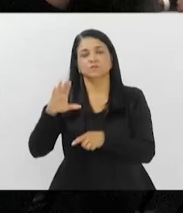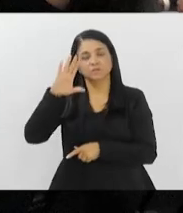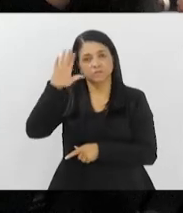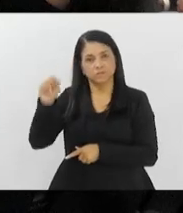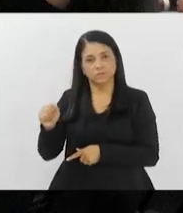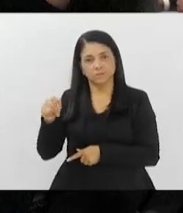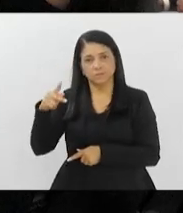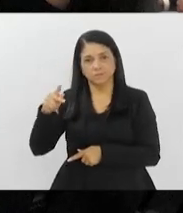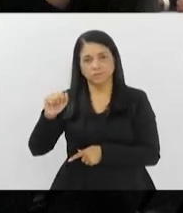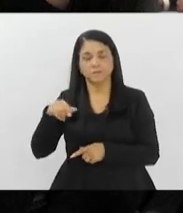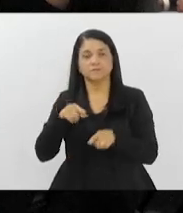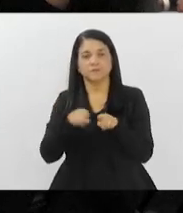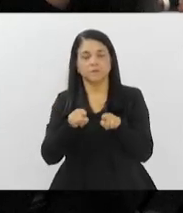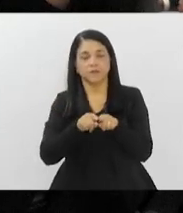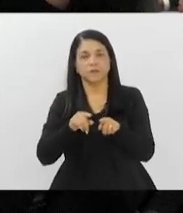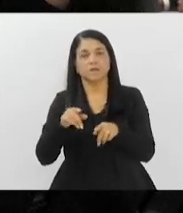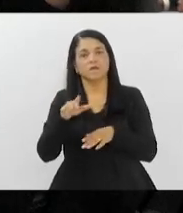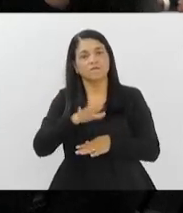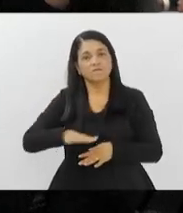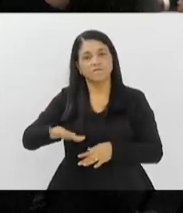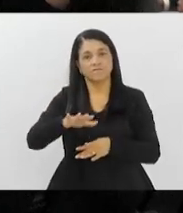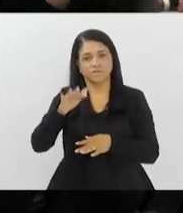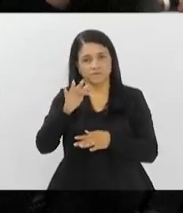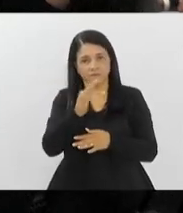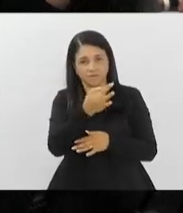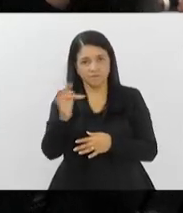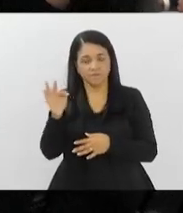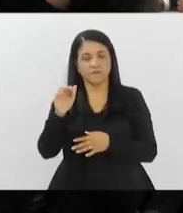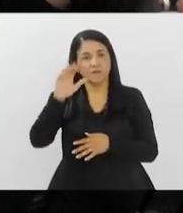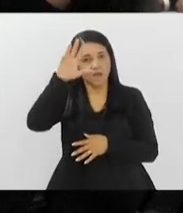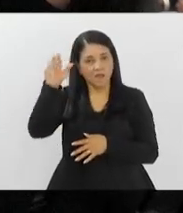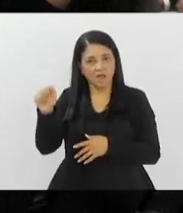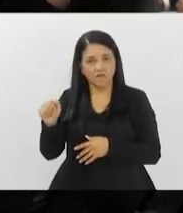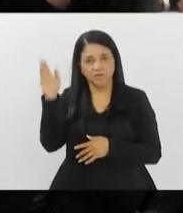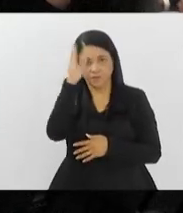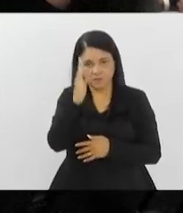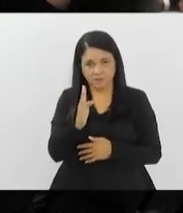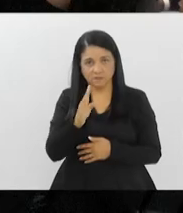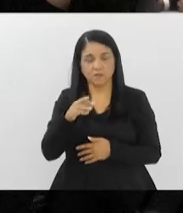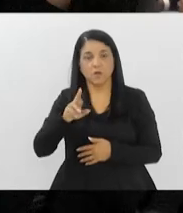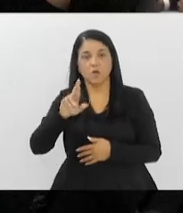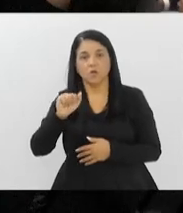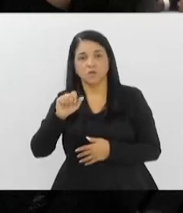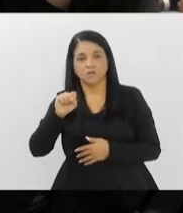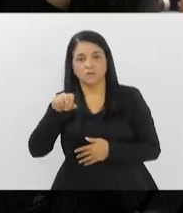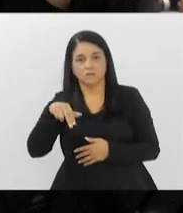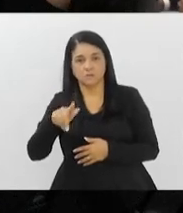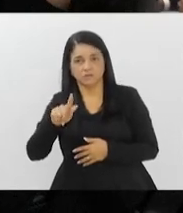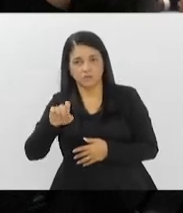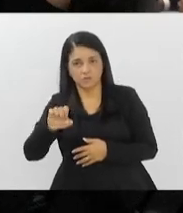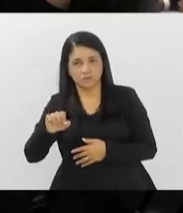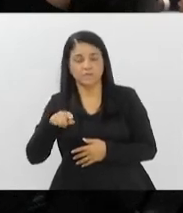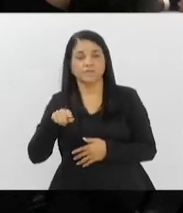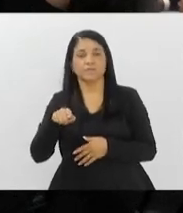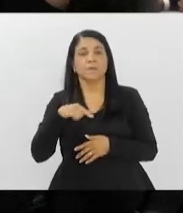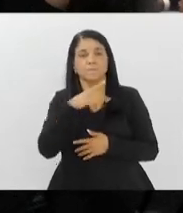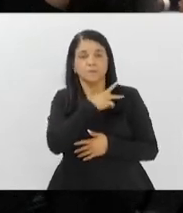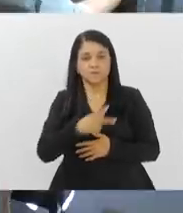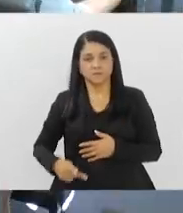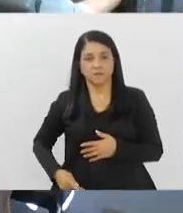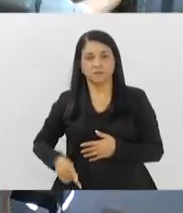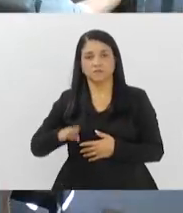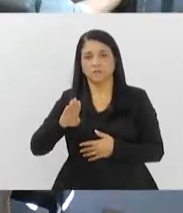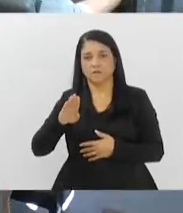Souza, secretário-geral da Federação Nacional Afro-Brasileira, Rosângela Soares Barbosa, presidente da